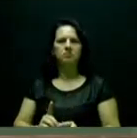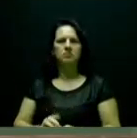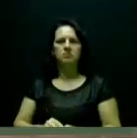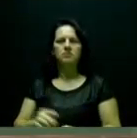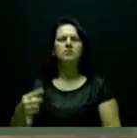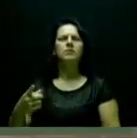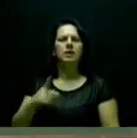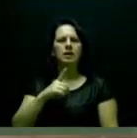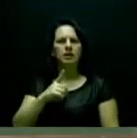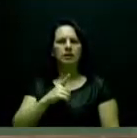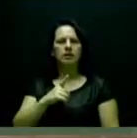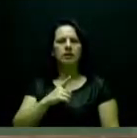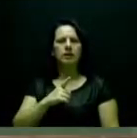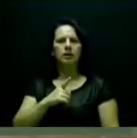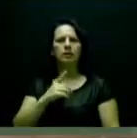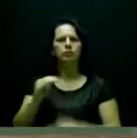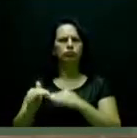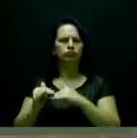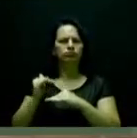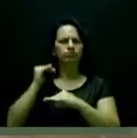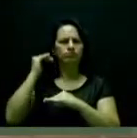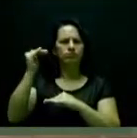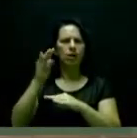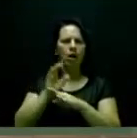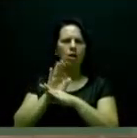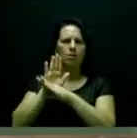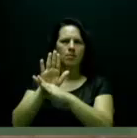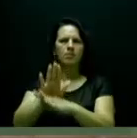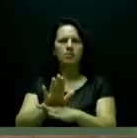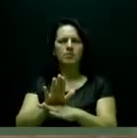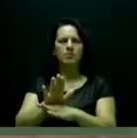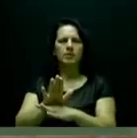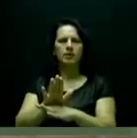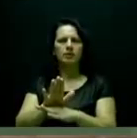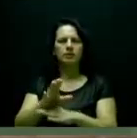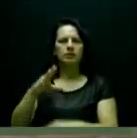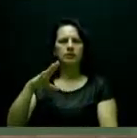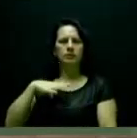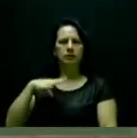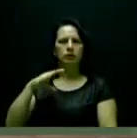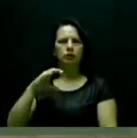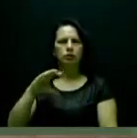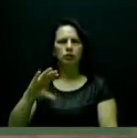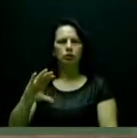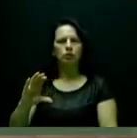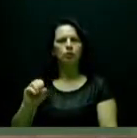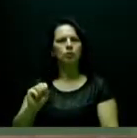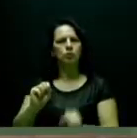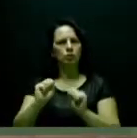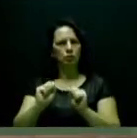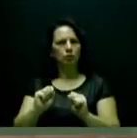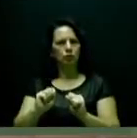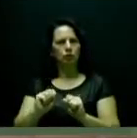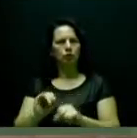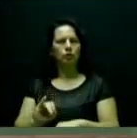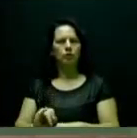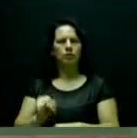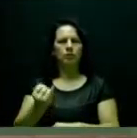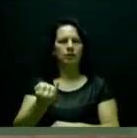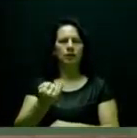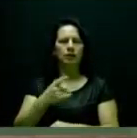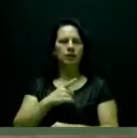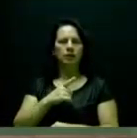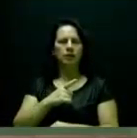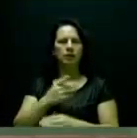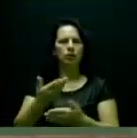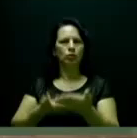que nós temos que sempre estar levantando e apoiando. E o município, quando pode, quando tem uma oportunidade, quando